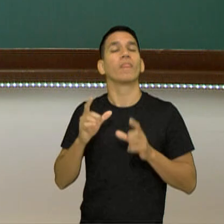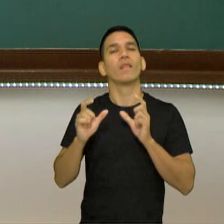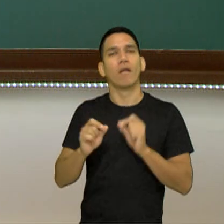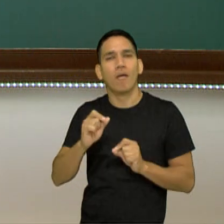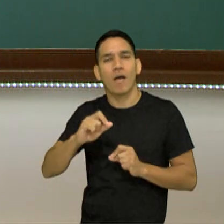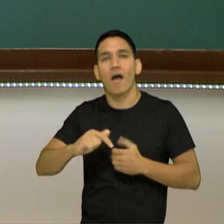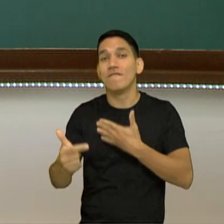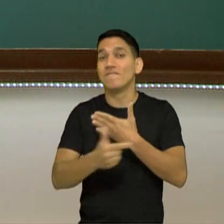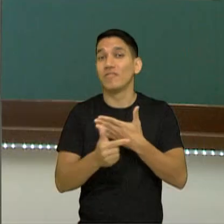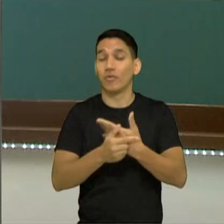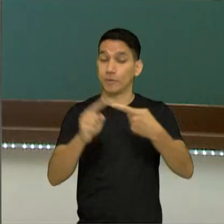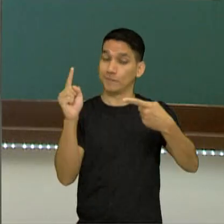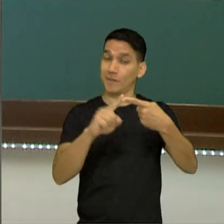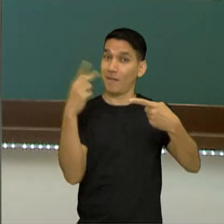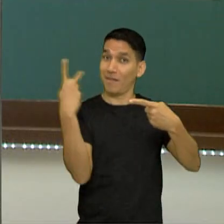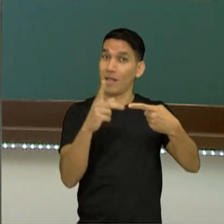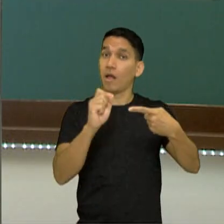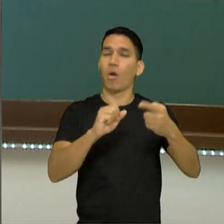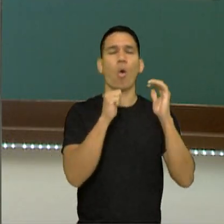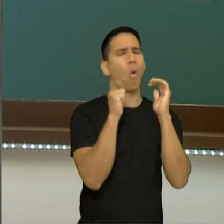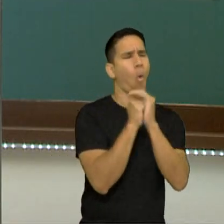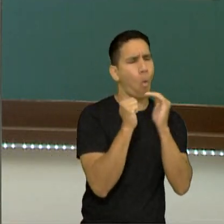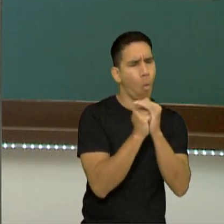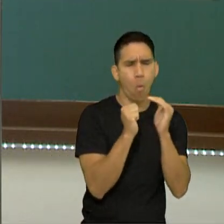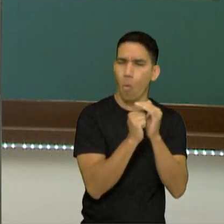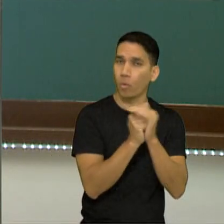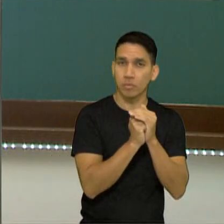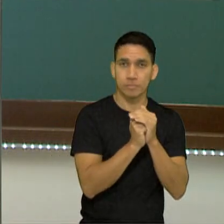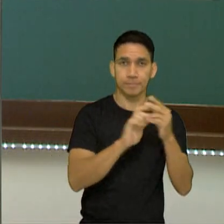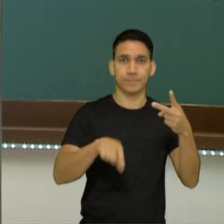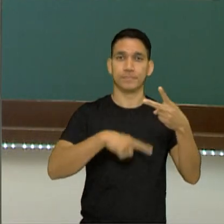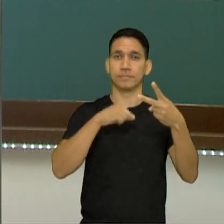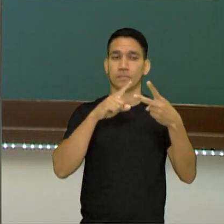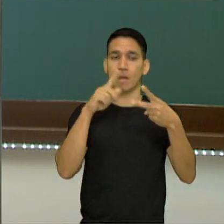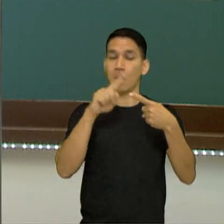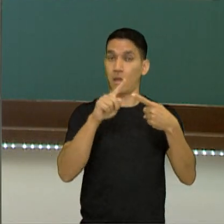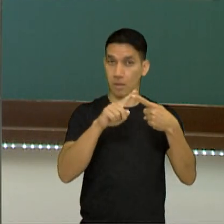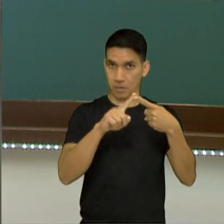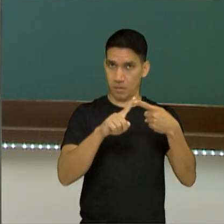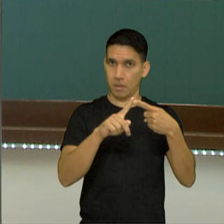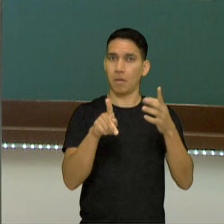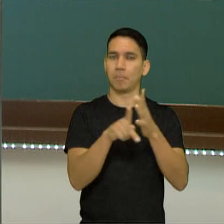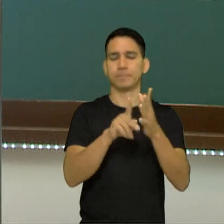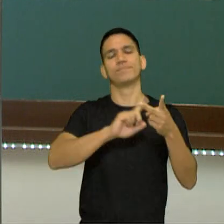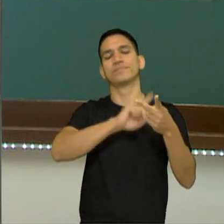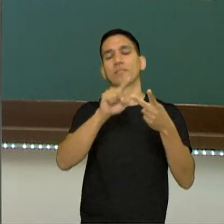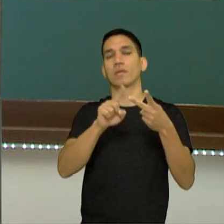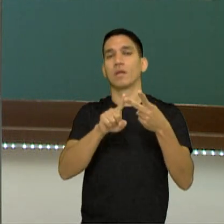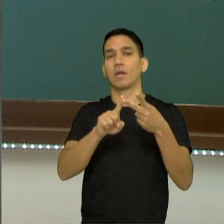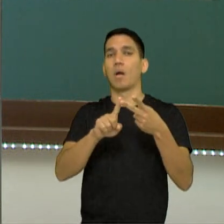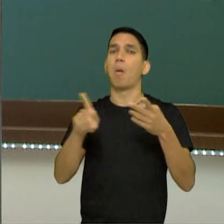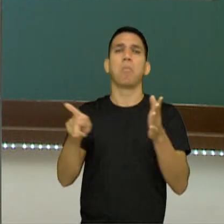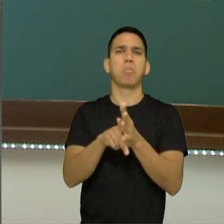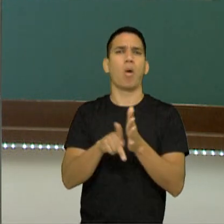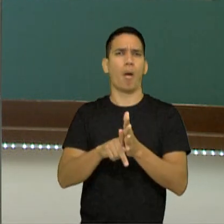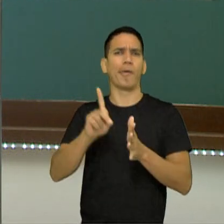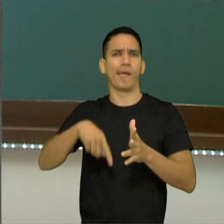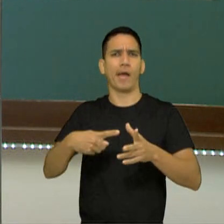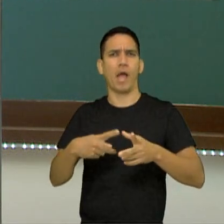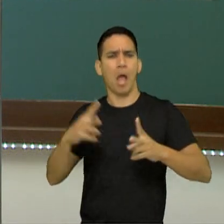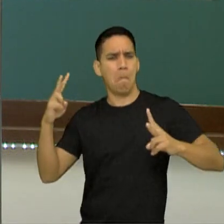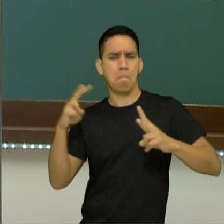a função do clero é a oração, né, os que oram, os oratores, né, a nobreza, os belatores,